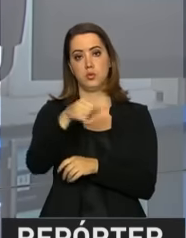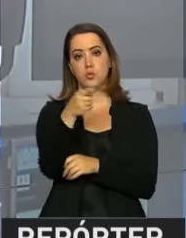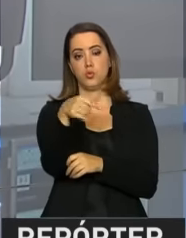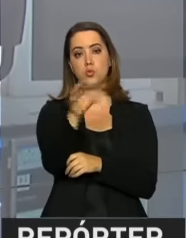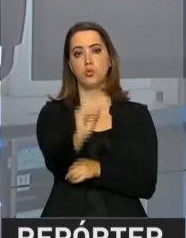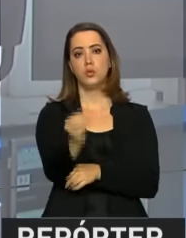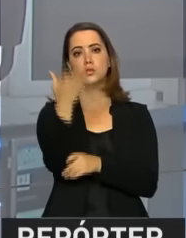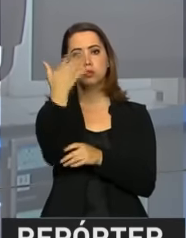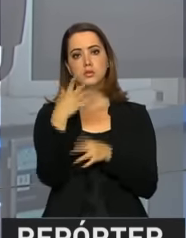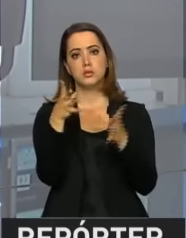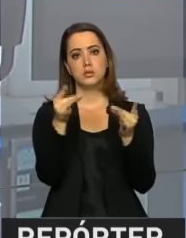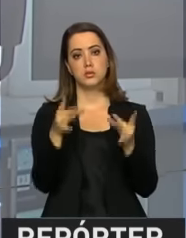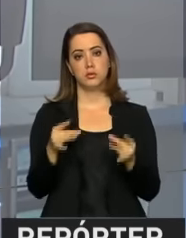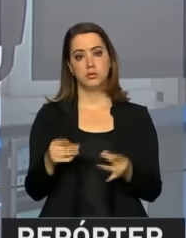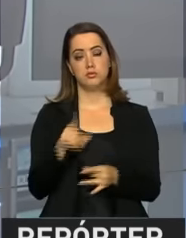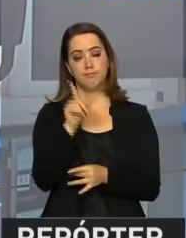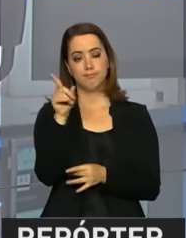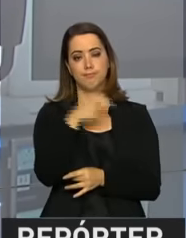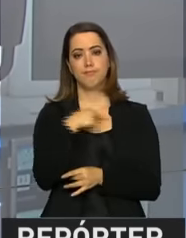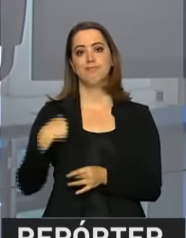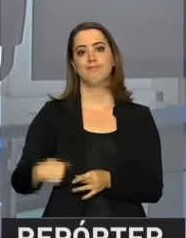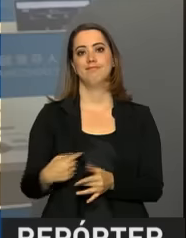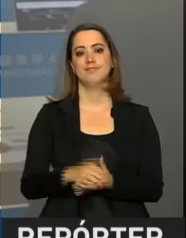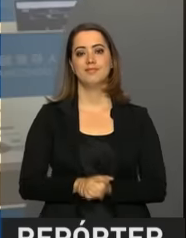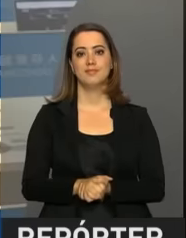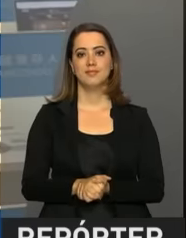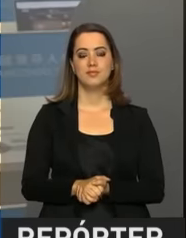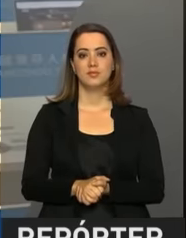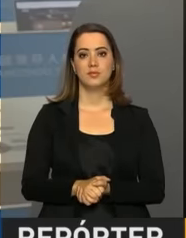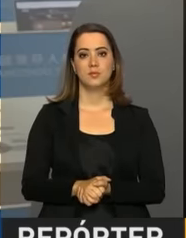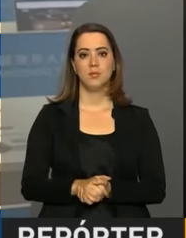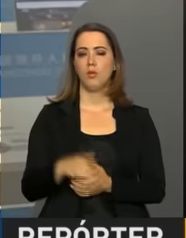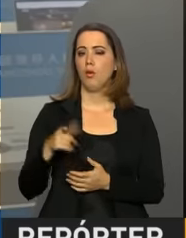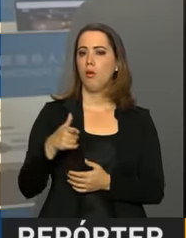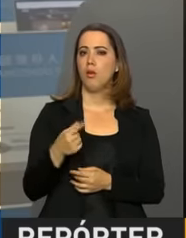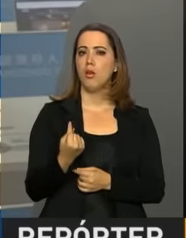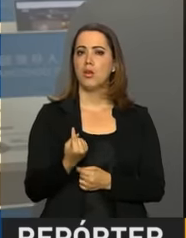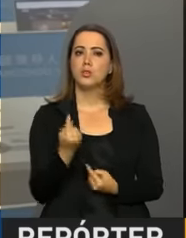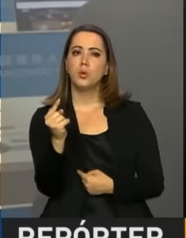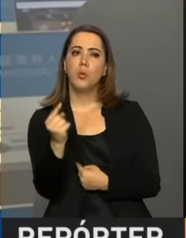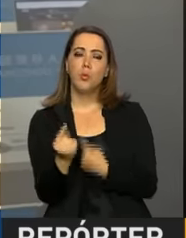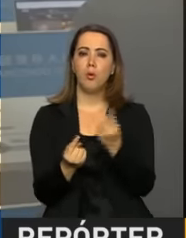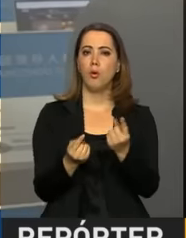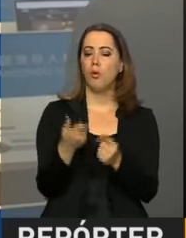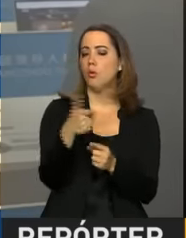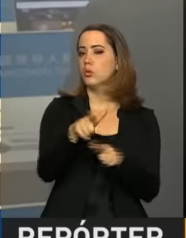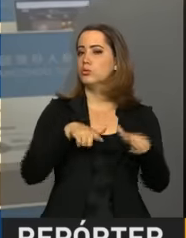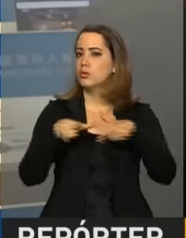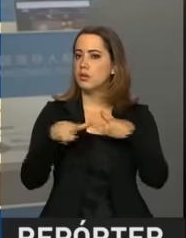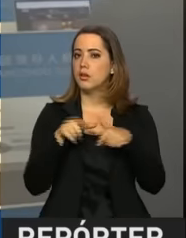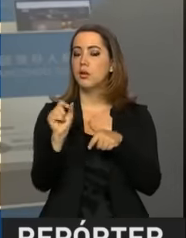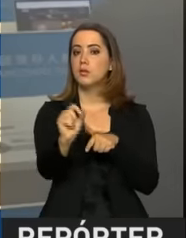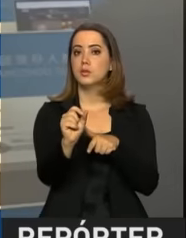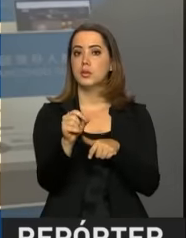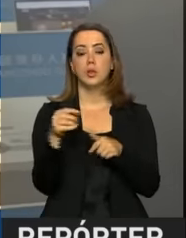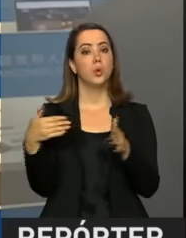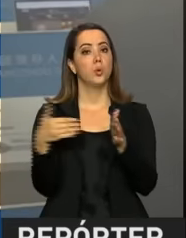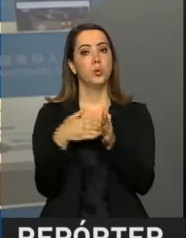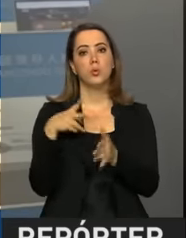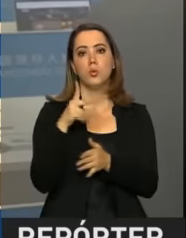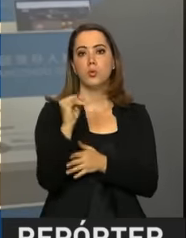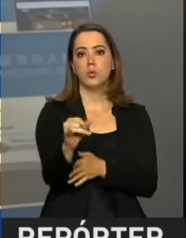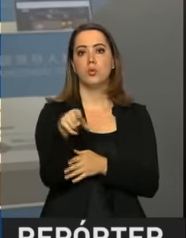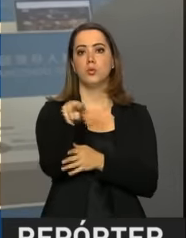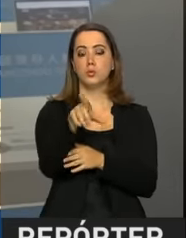João Pedro Neto, que está lá em Hangzhou, na China. Entre uma e outra sessão de trabalho, no último dia da cúpula do G20,